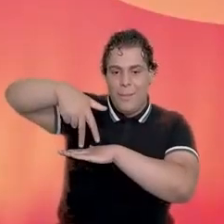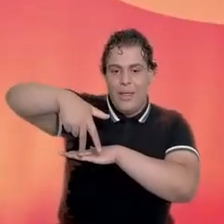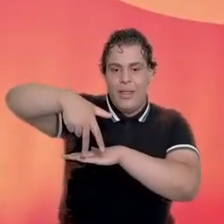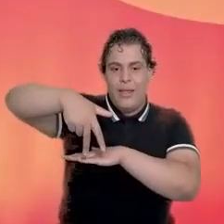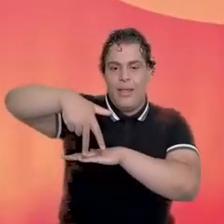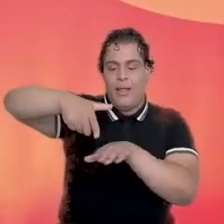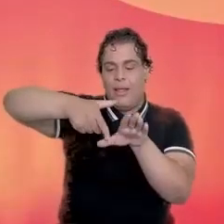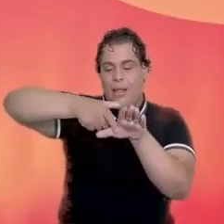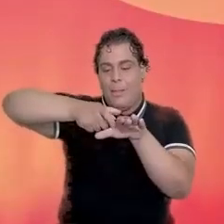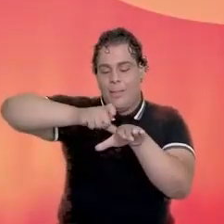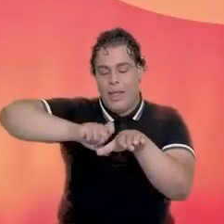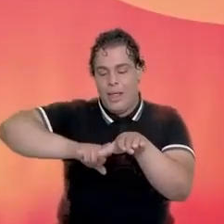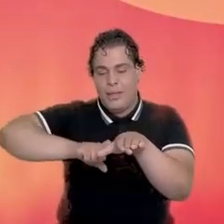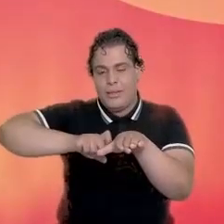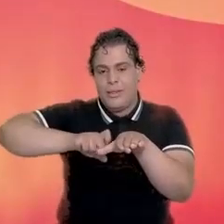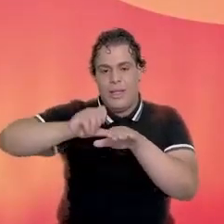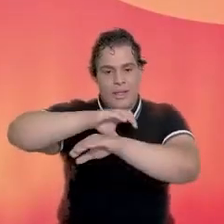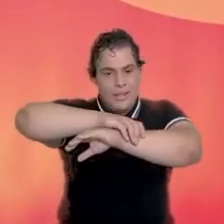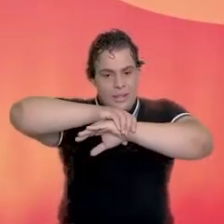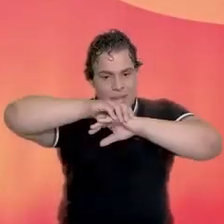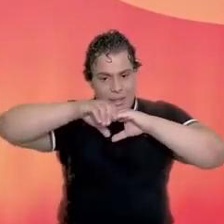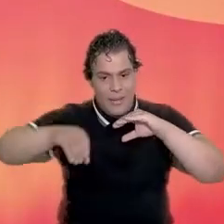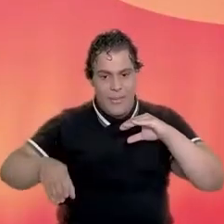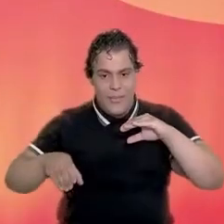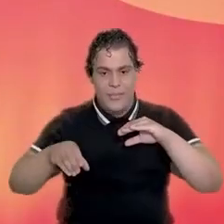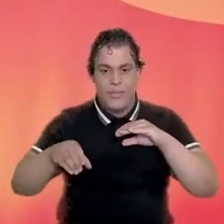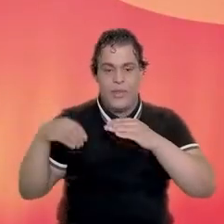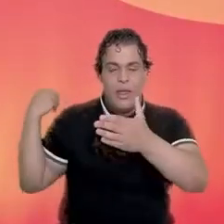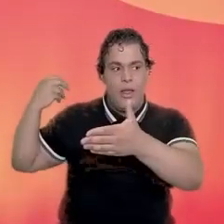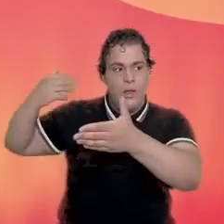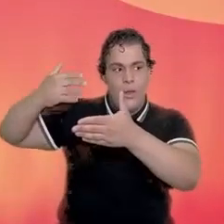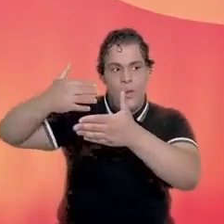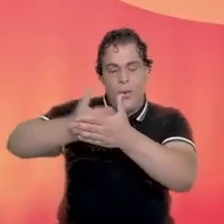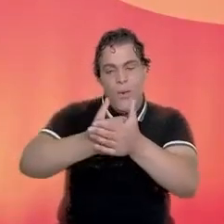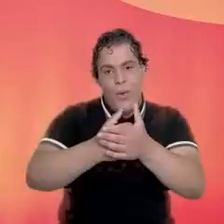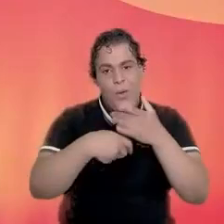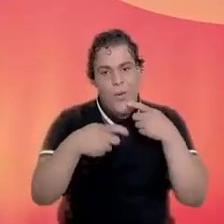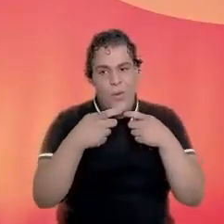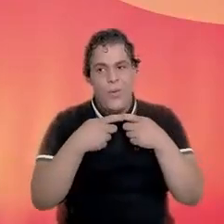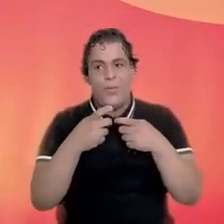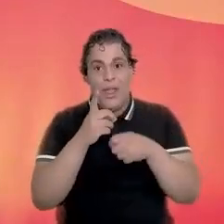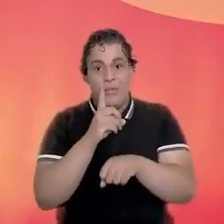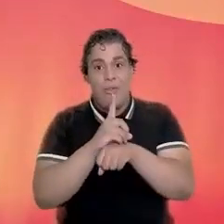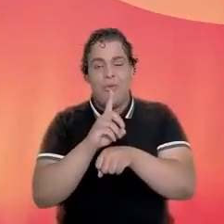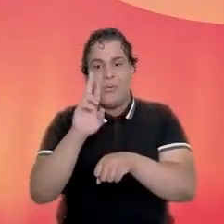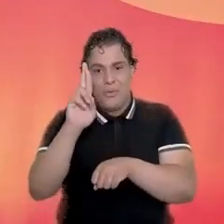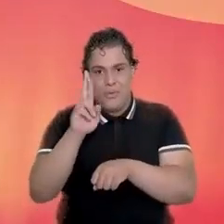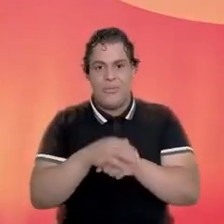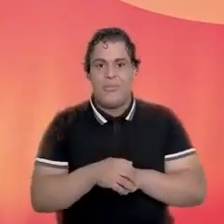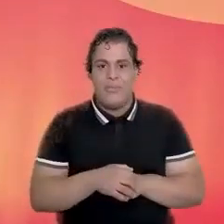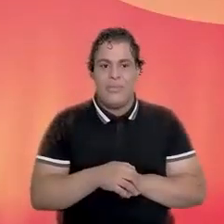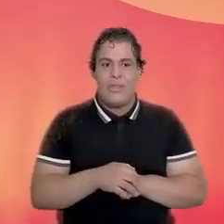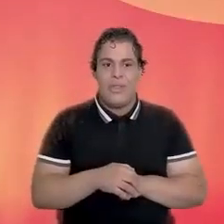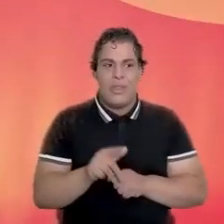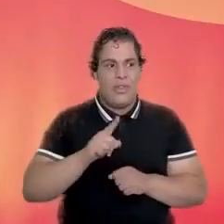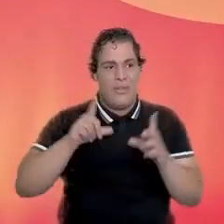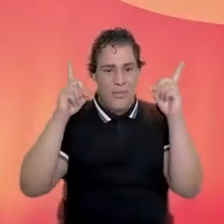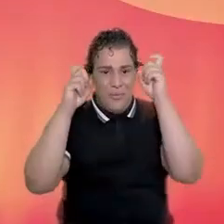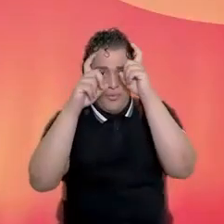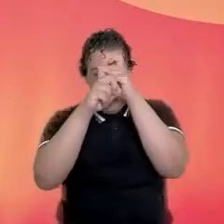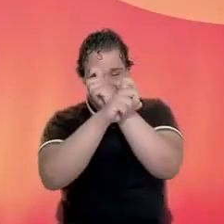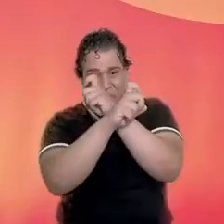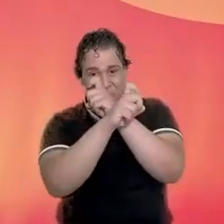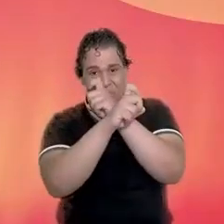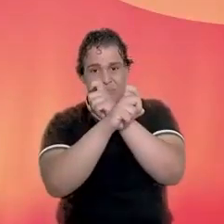essa trajetória foi muito longa, de passar imensas dificuldades, onde algumas portas